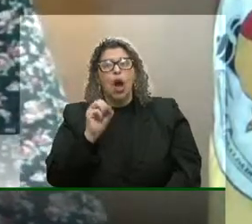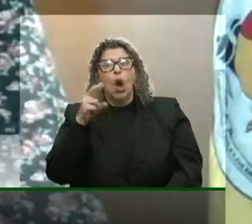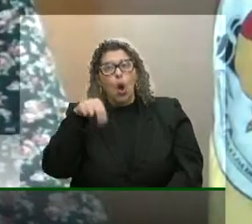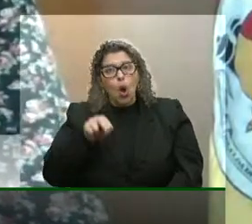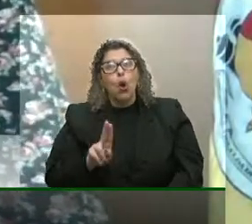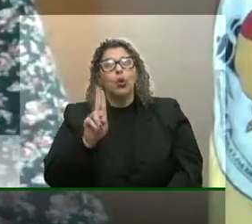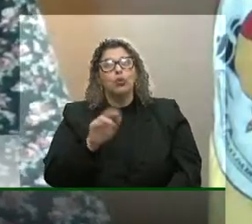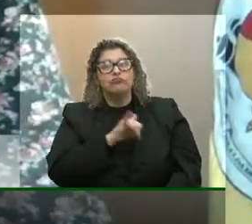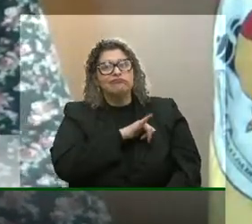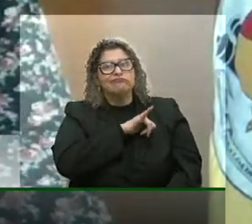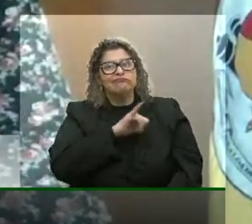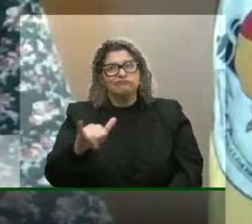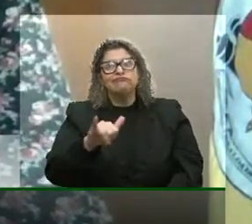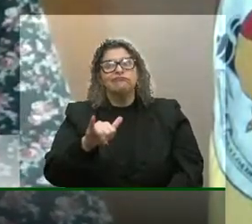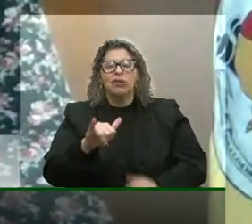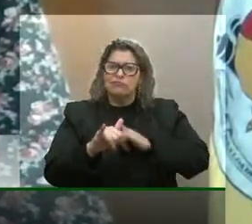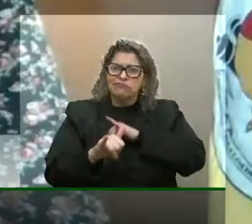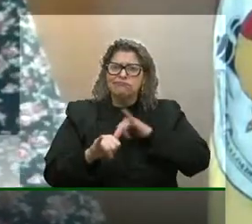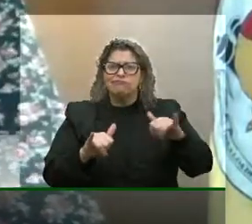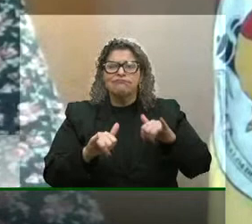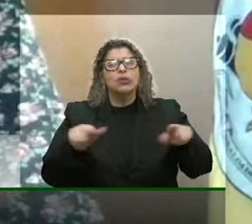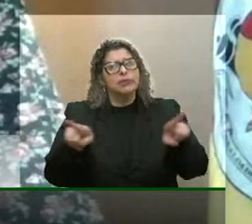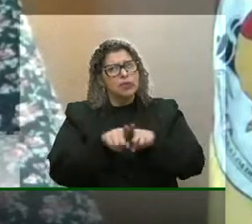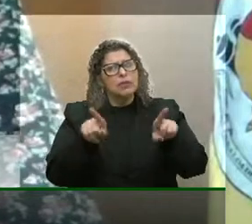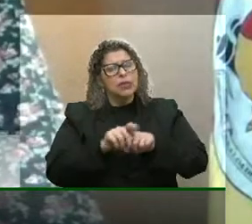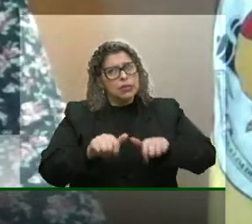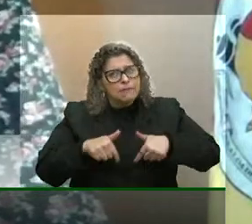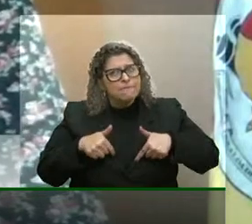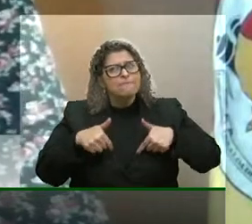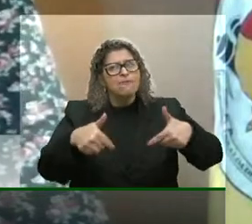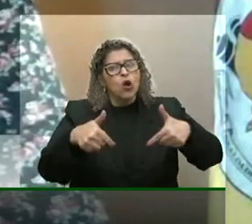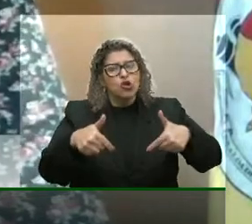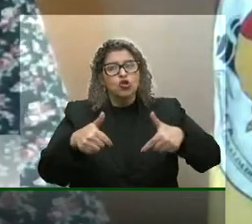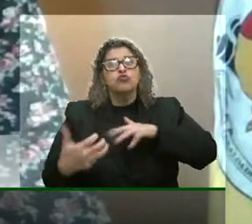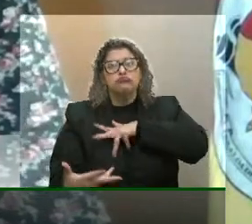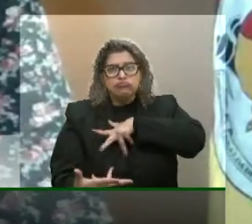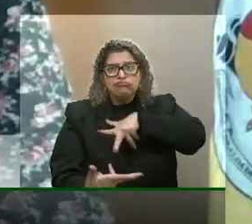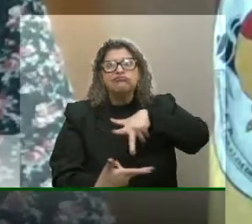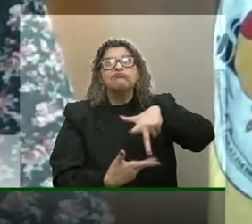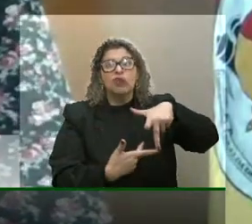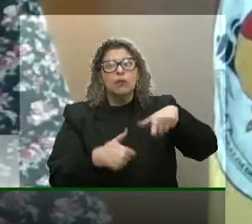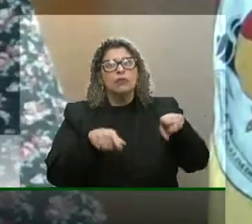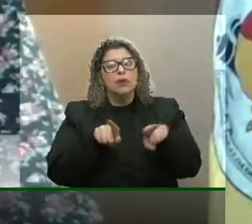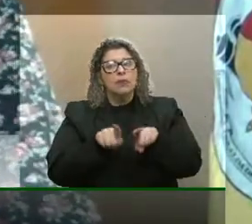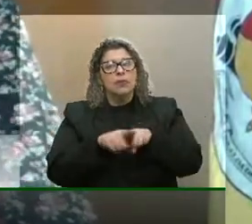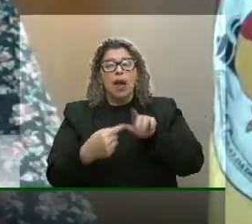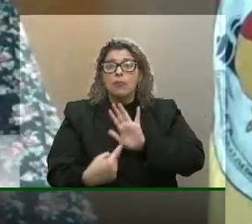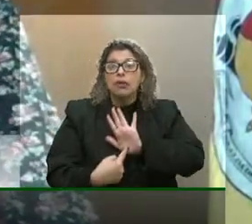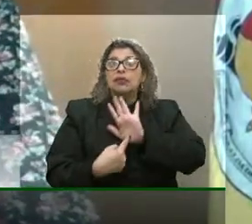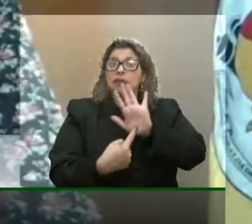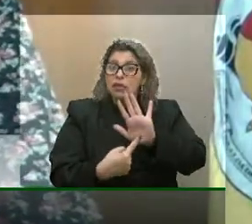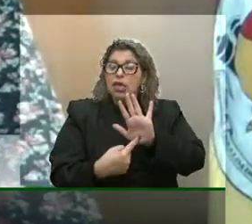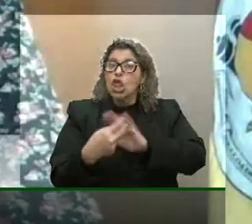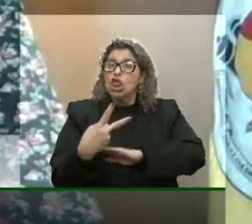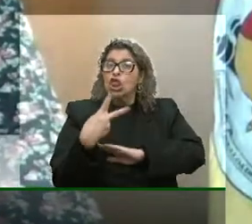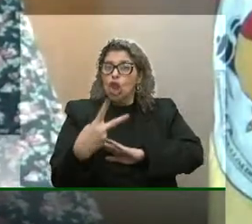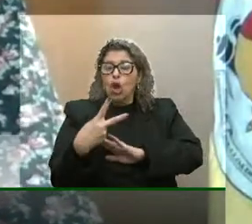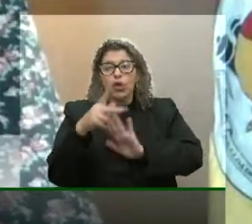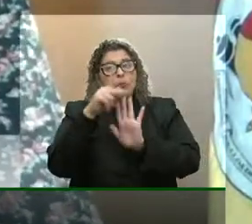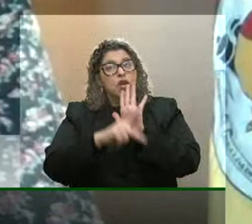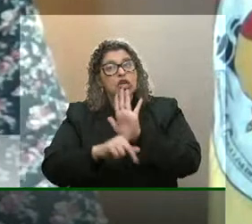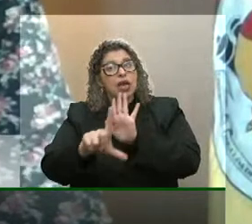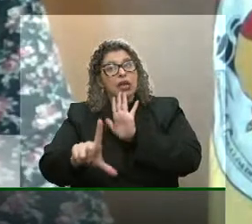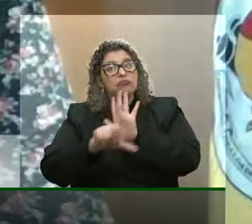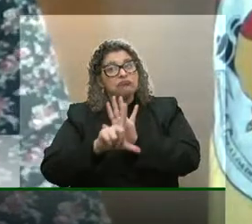isso, devemos nós também contribuir neste esforço mundial. Para tanto, apresentei dois projetos de lei.